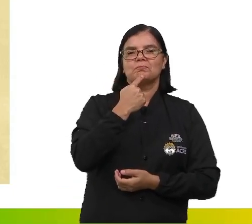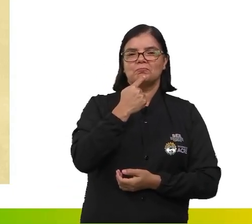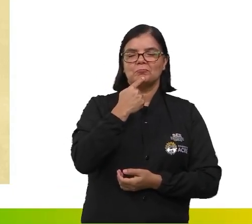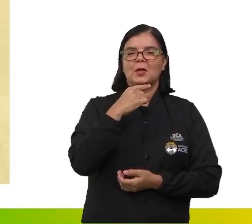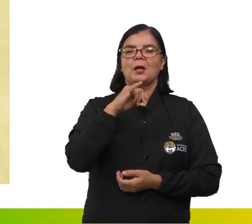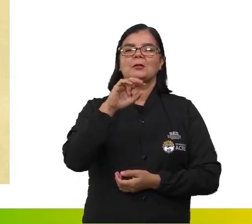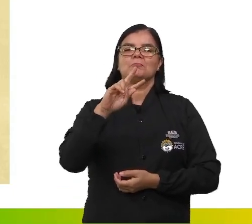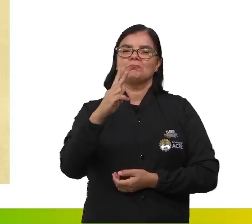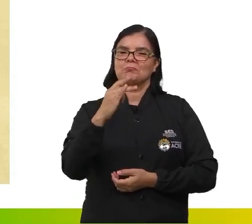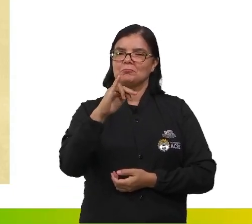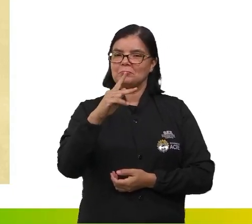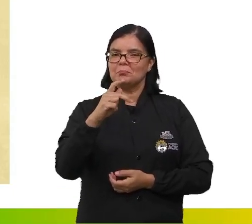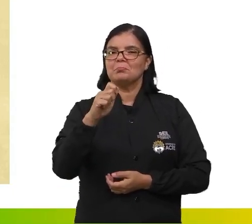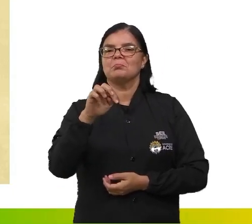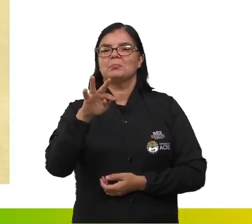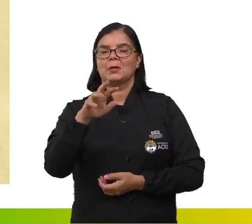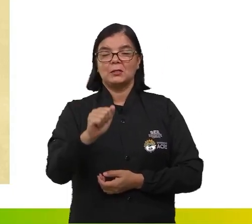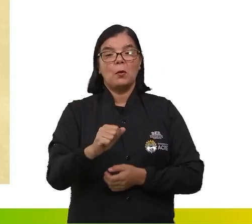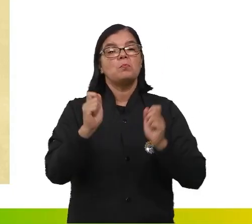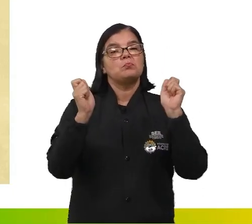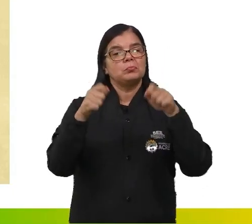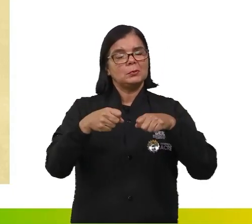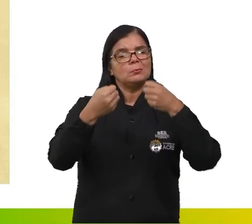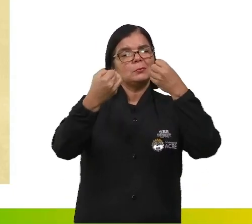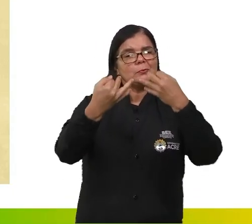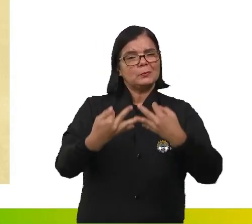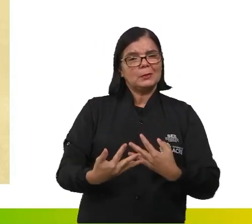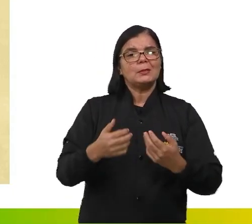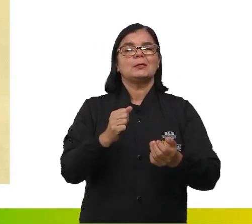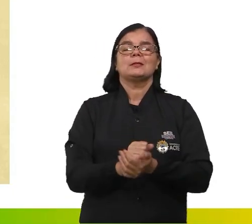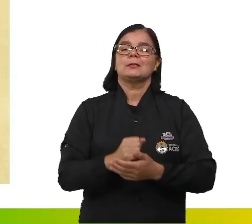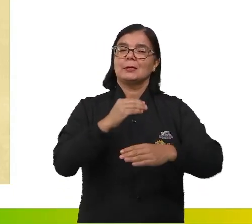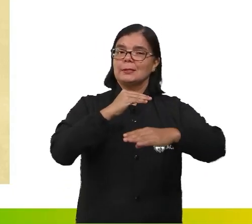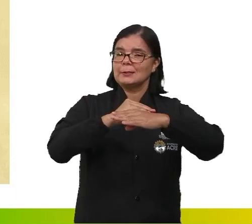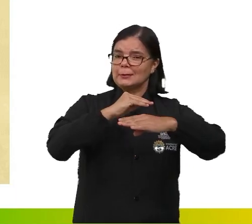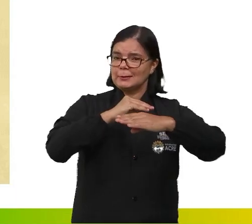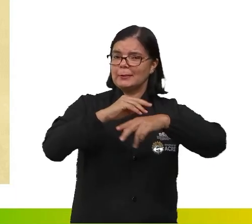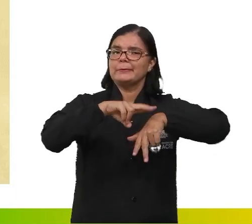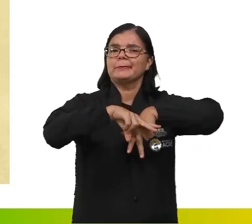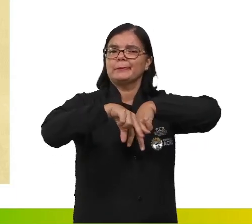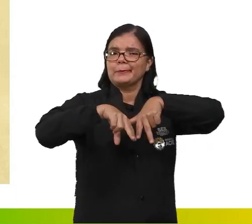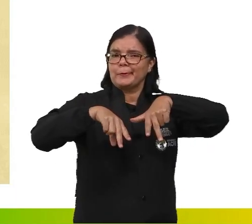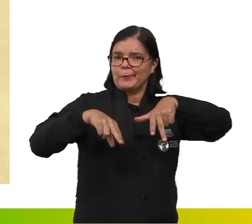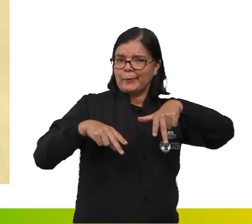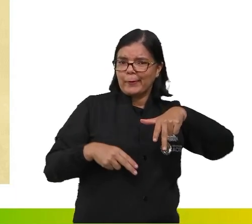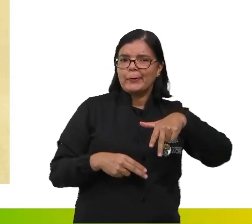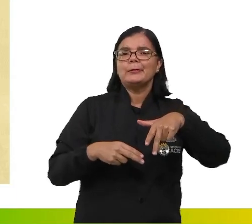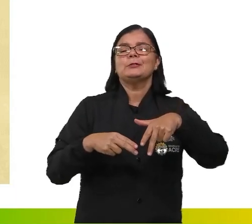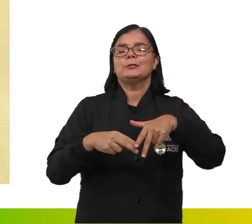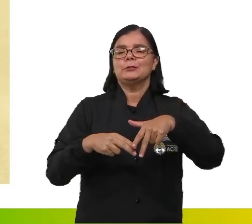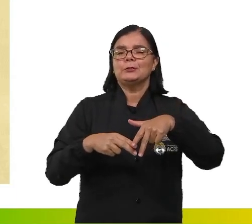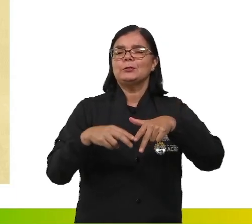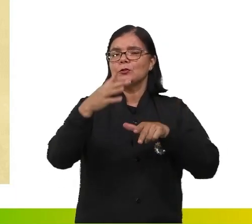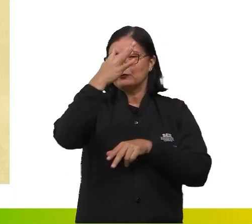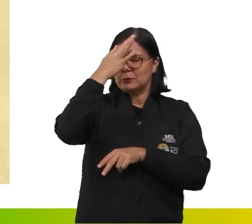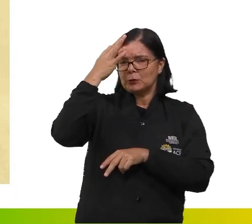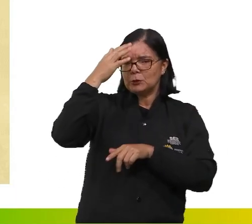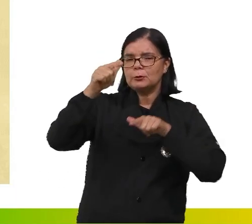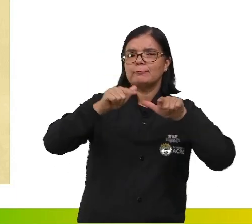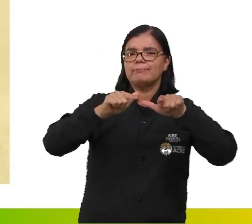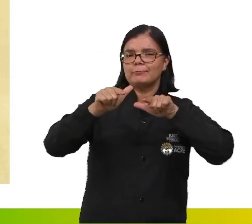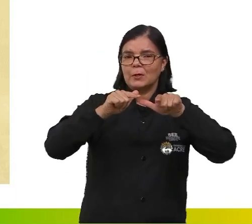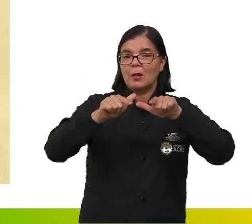Hipátia, podemos dizer o seguinte: as desigualdades de gênero na filosofia e no mercado de